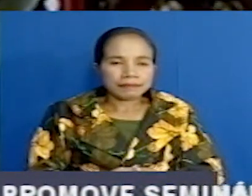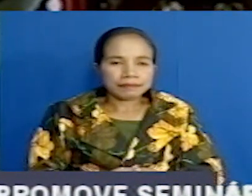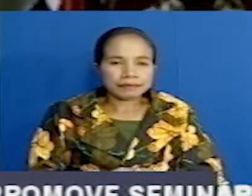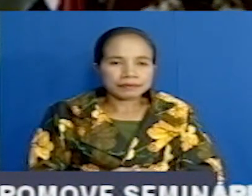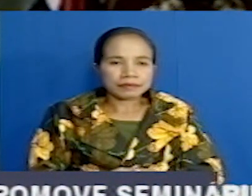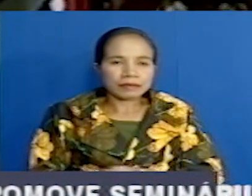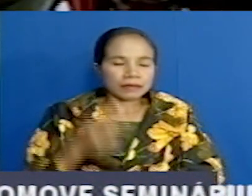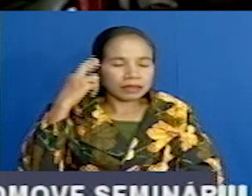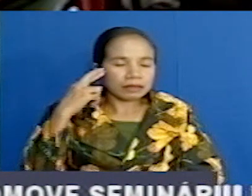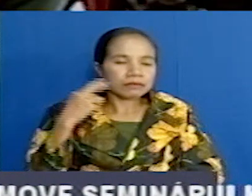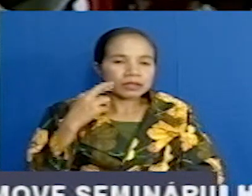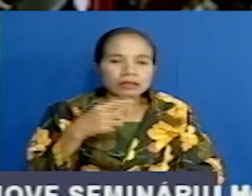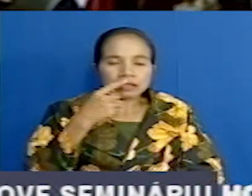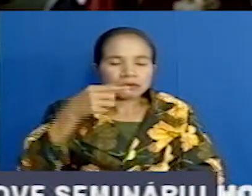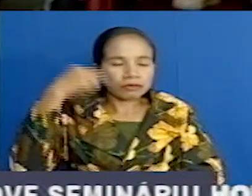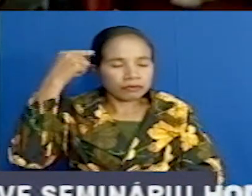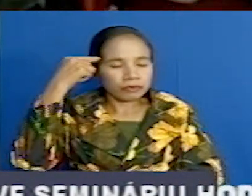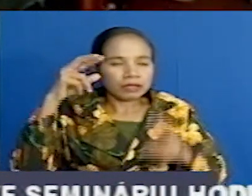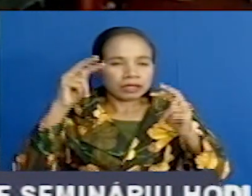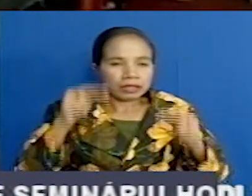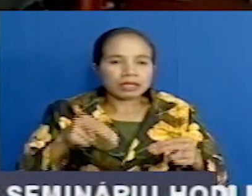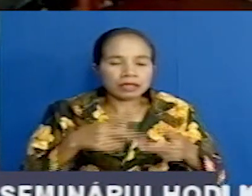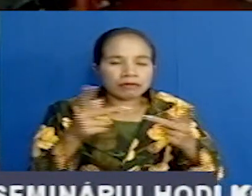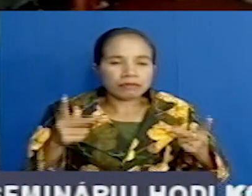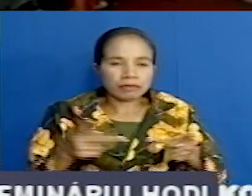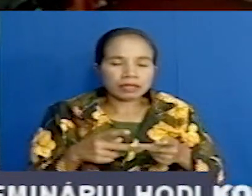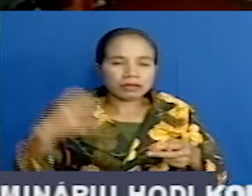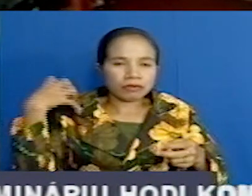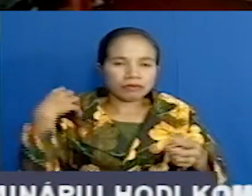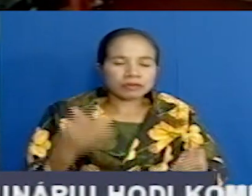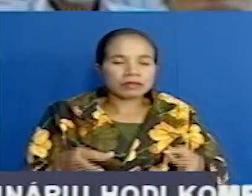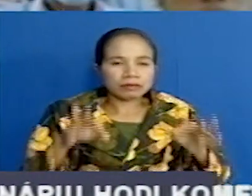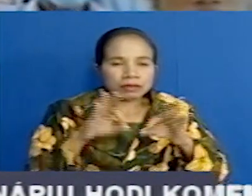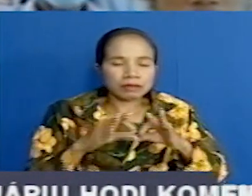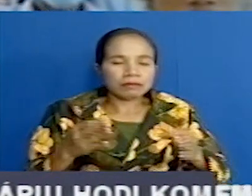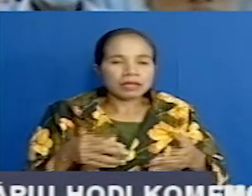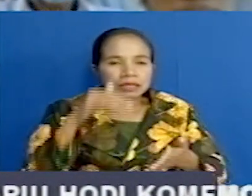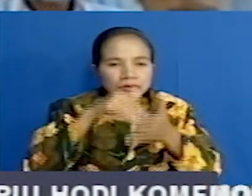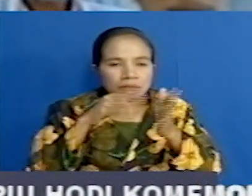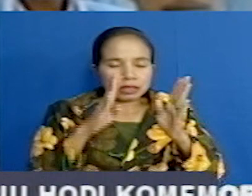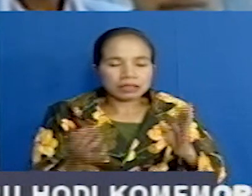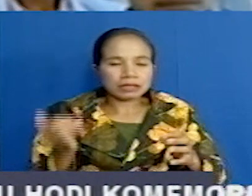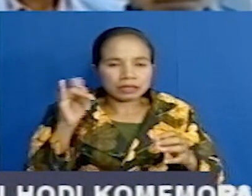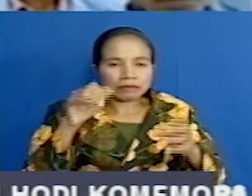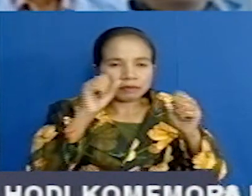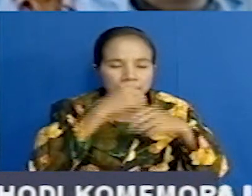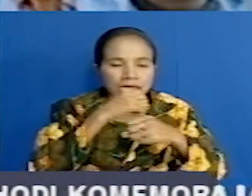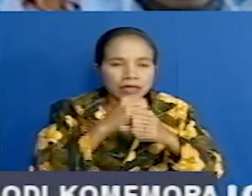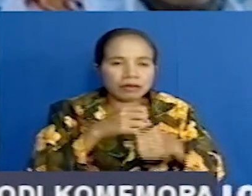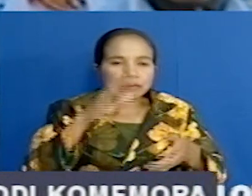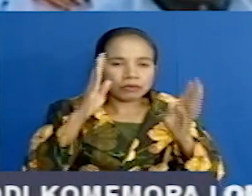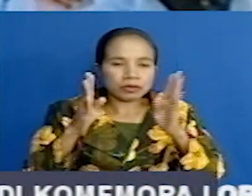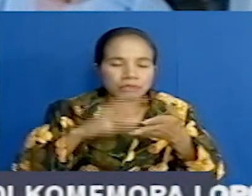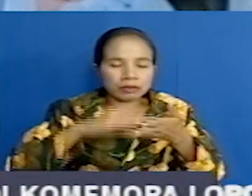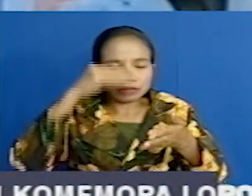José Ramos Horta Hatutan, governo tem que estabelecer espaço no edifício próprio para estudante Sira, onde bele ralar o processo de